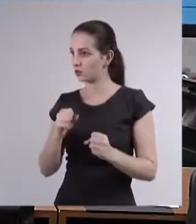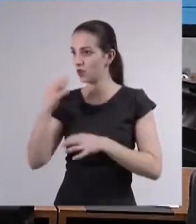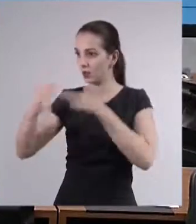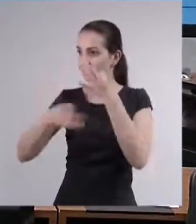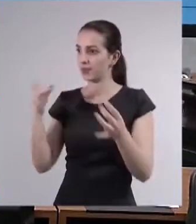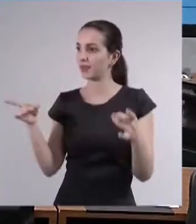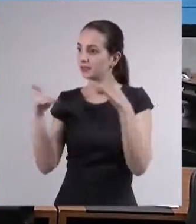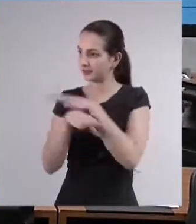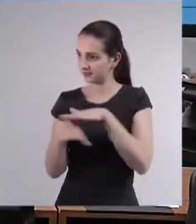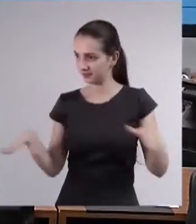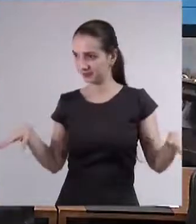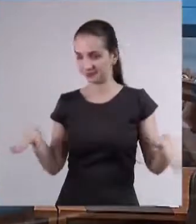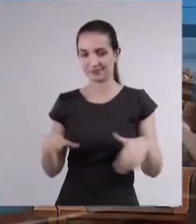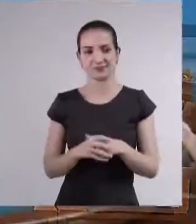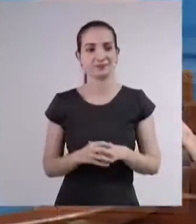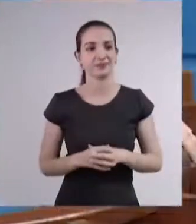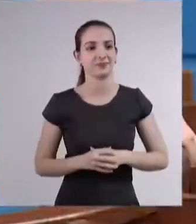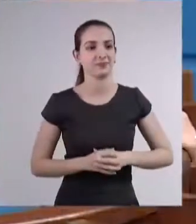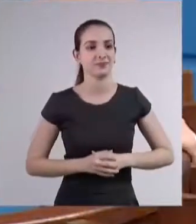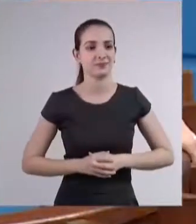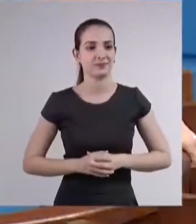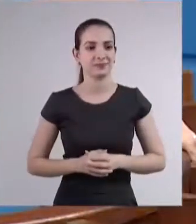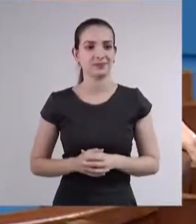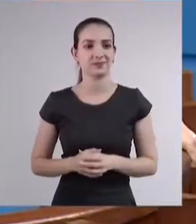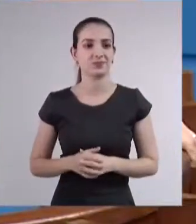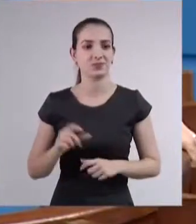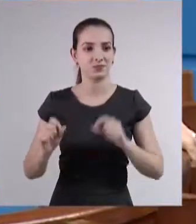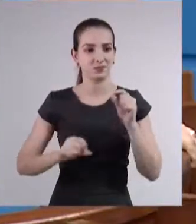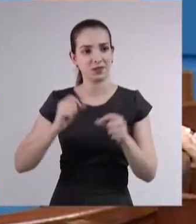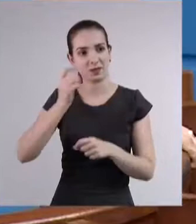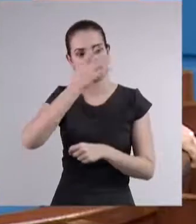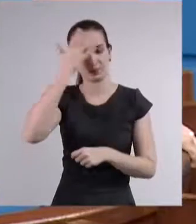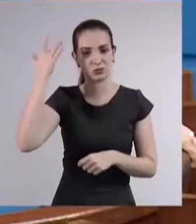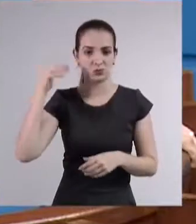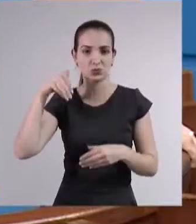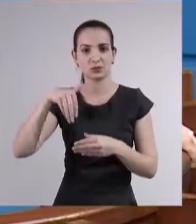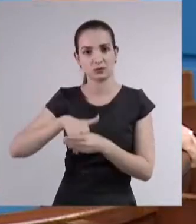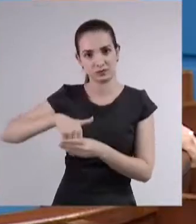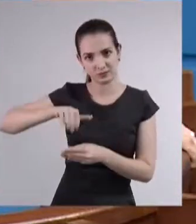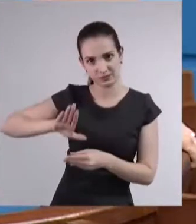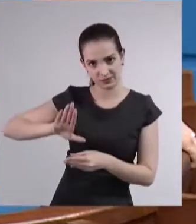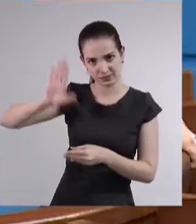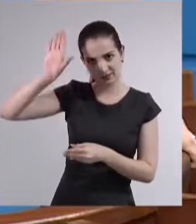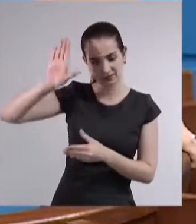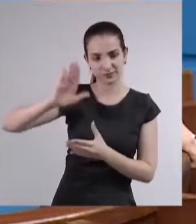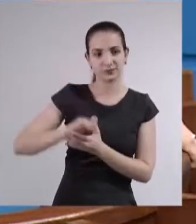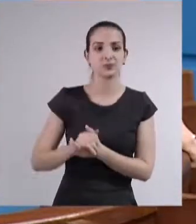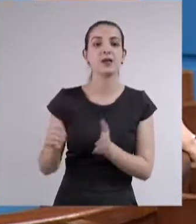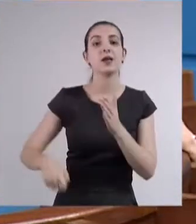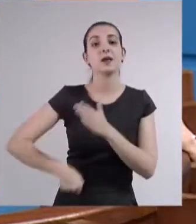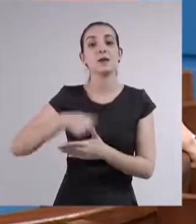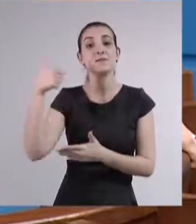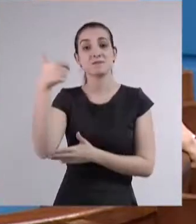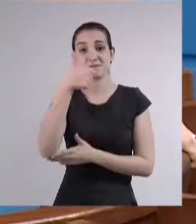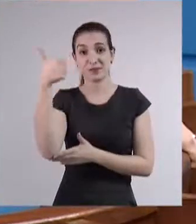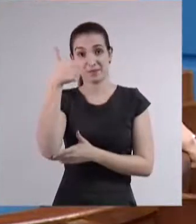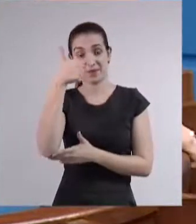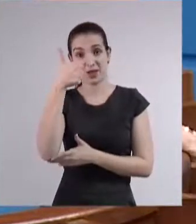pensamento. Mas, assim, o candidato que chegou em primeiro lugar no segundo